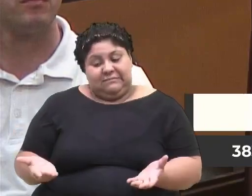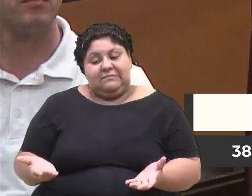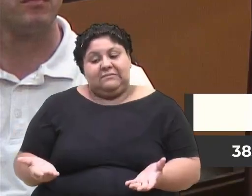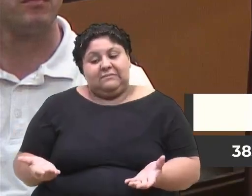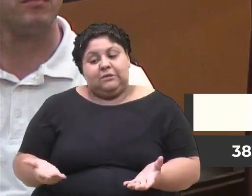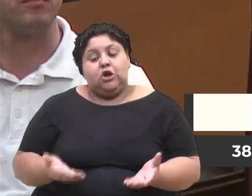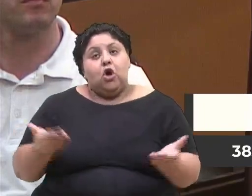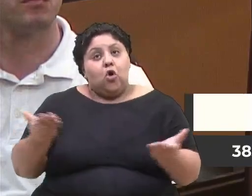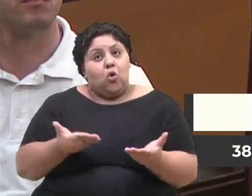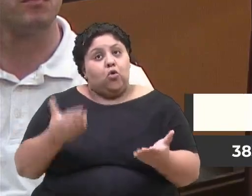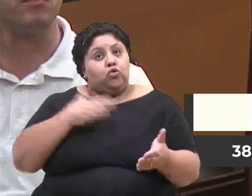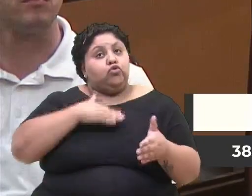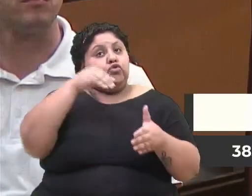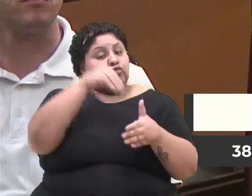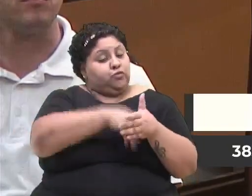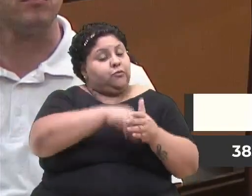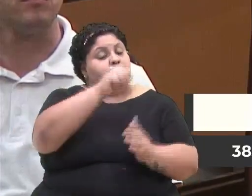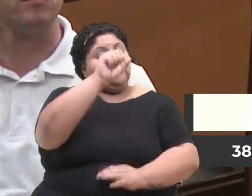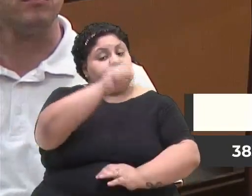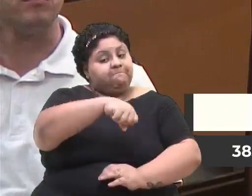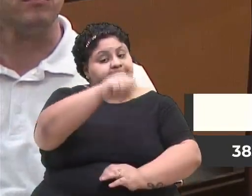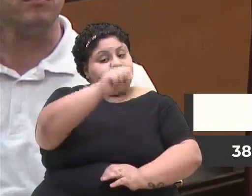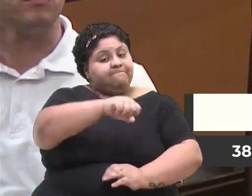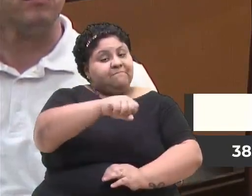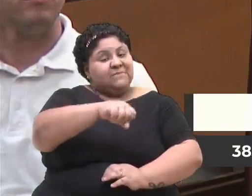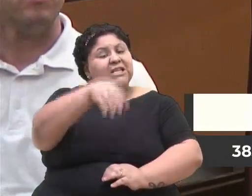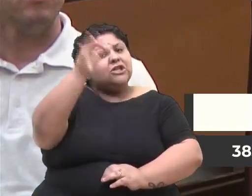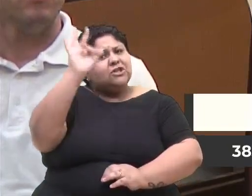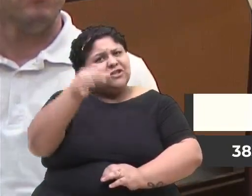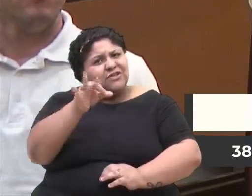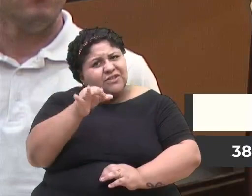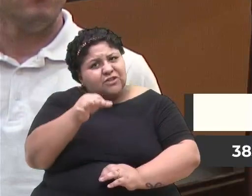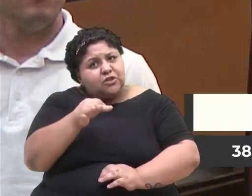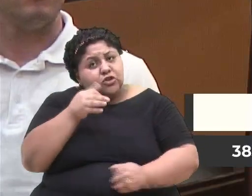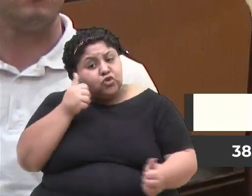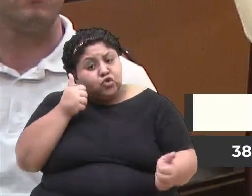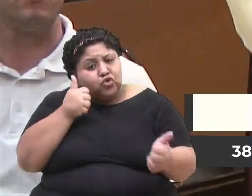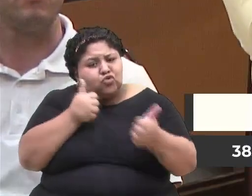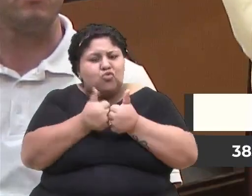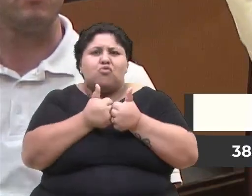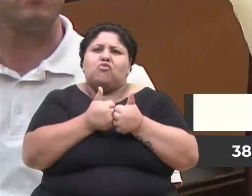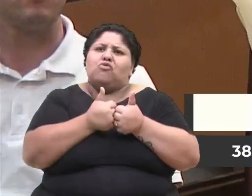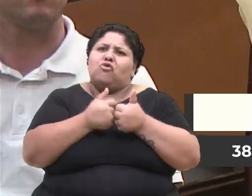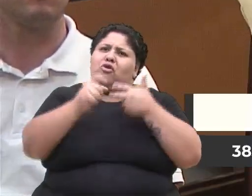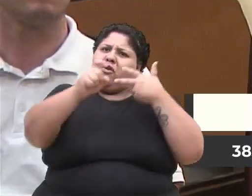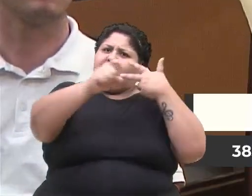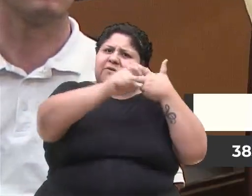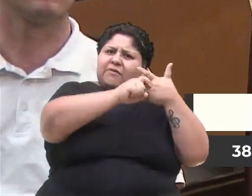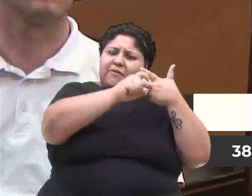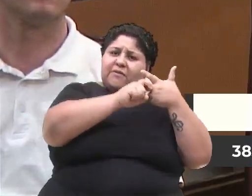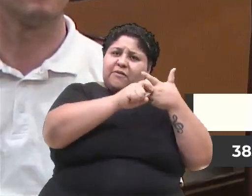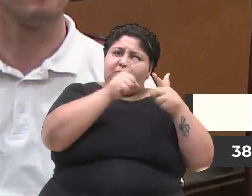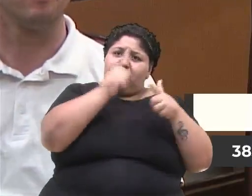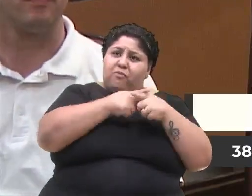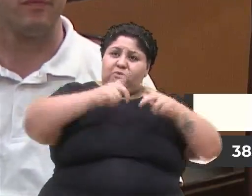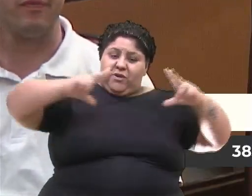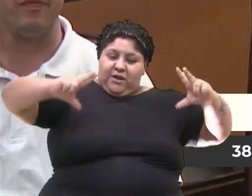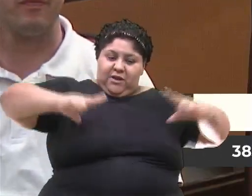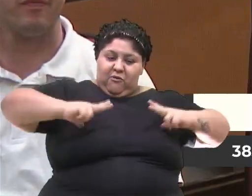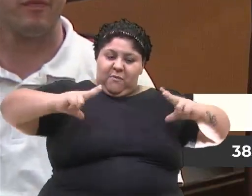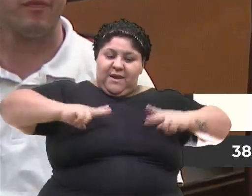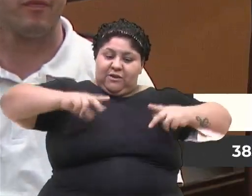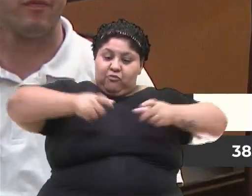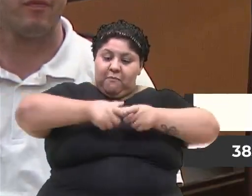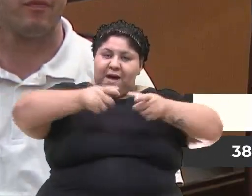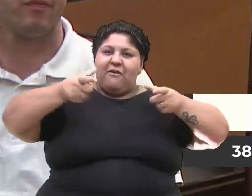pneumonia. Mas se ele fosse uma criança e tivesse tido a oportunidade lá atrás de um exame,